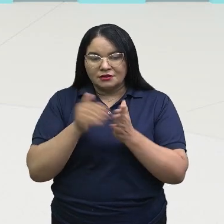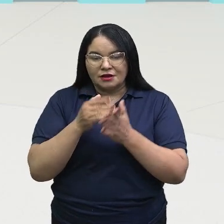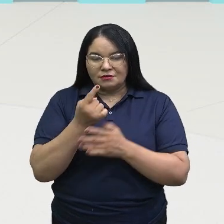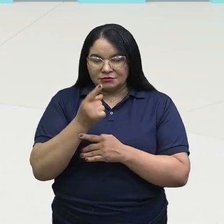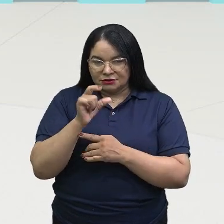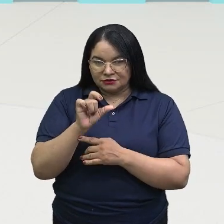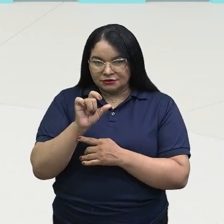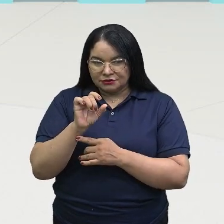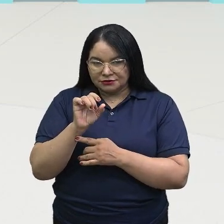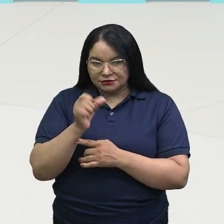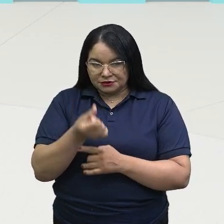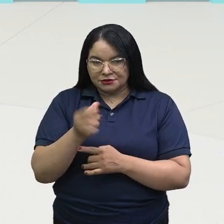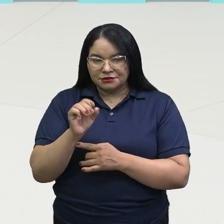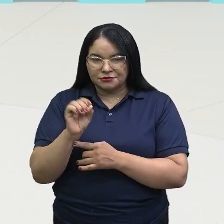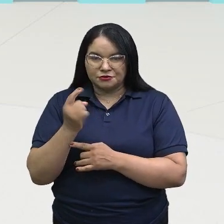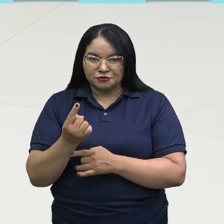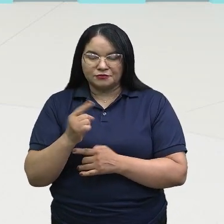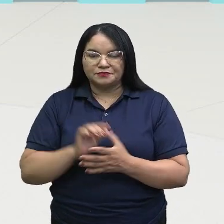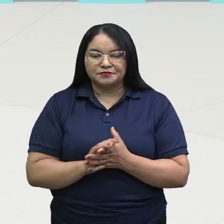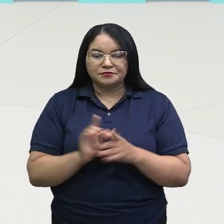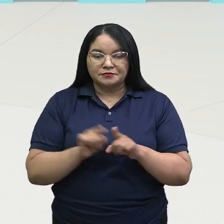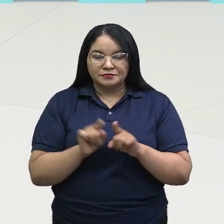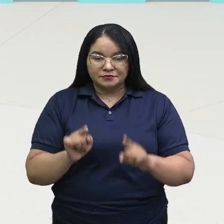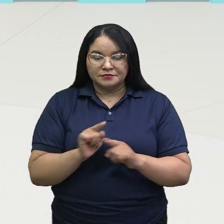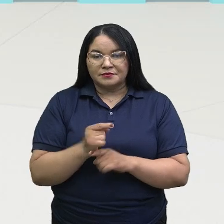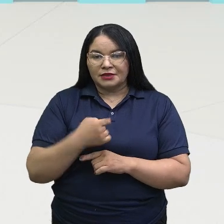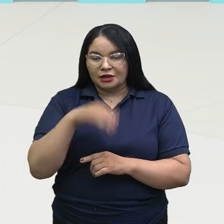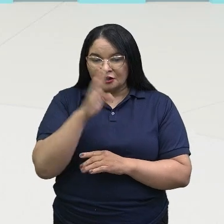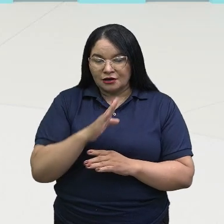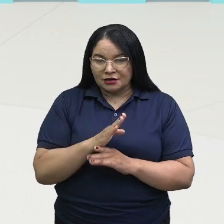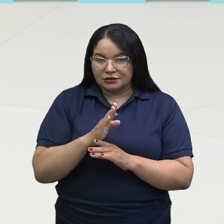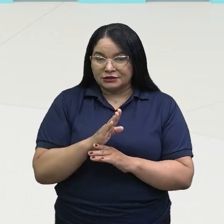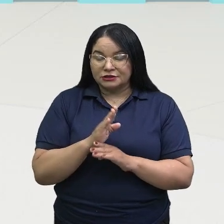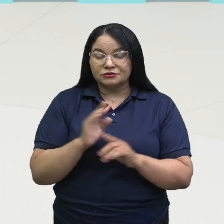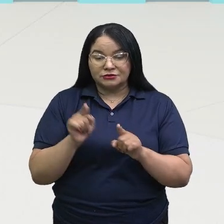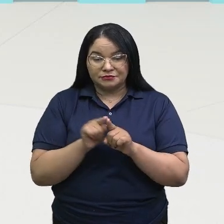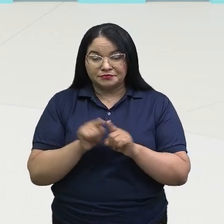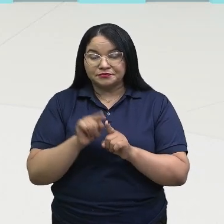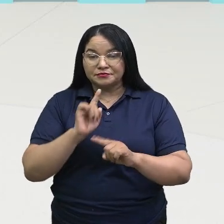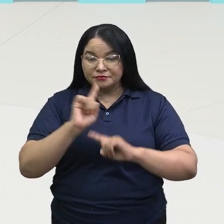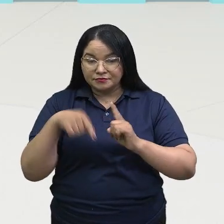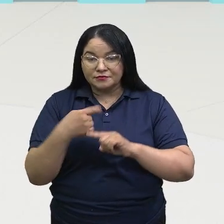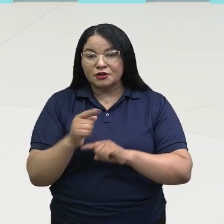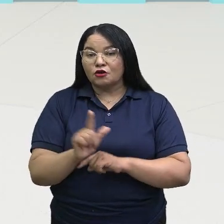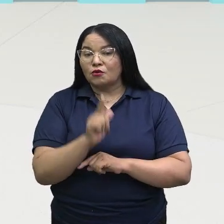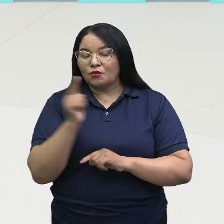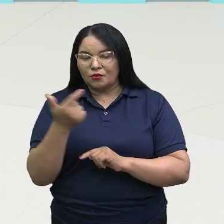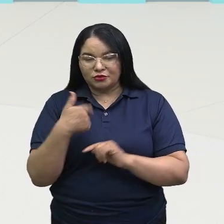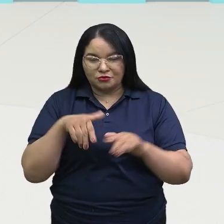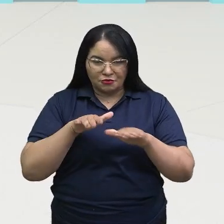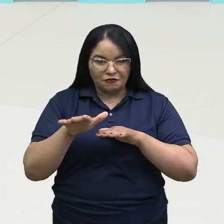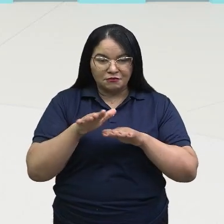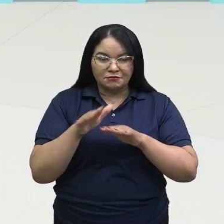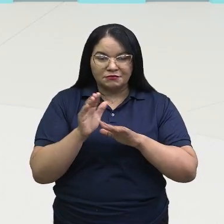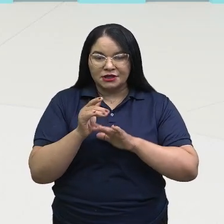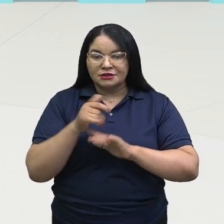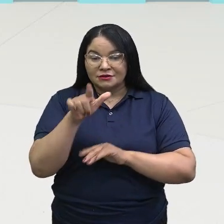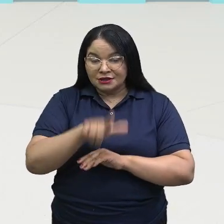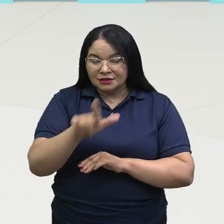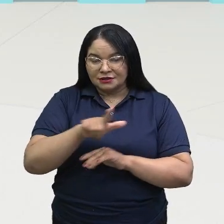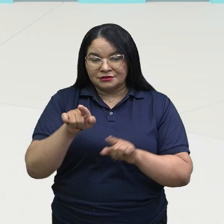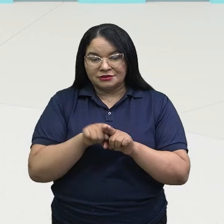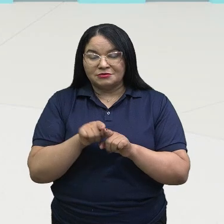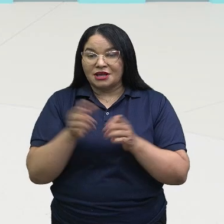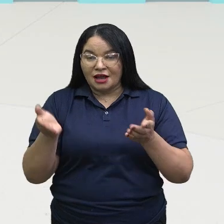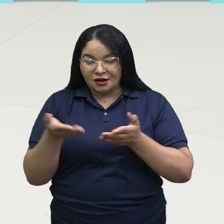o Brasil se consolida de fato, a gente vai ter outra escola literária, na verdade outro movimento literário, mas que agora